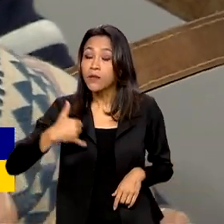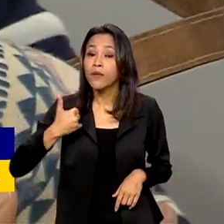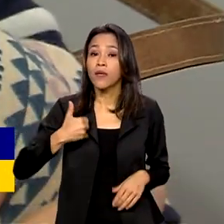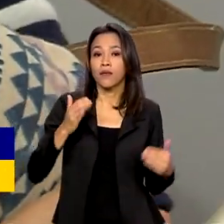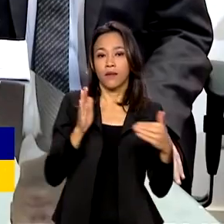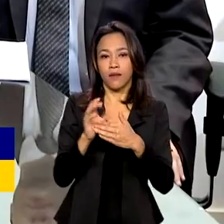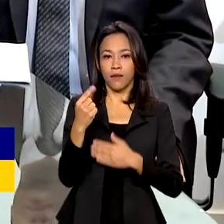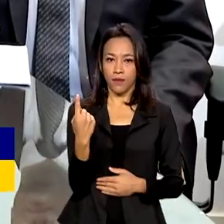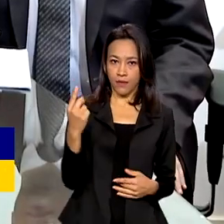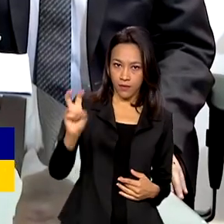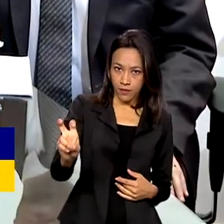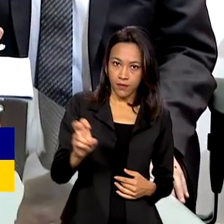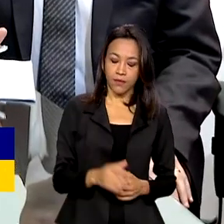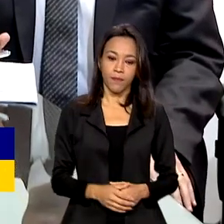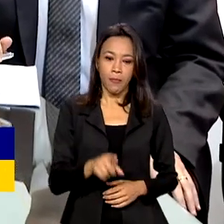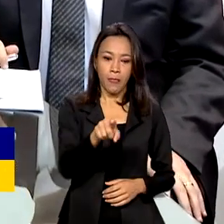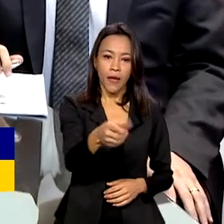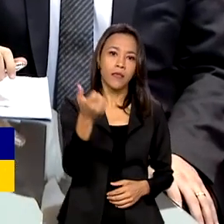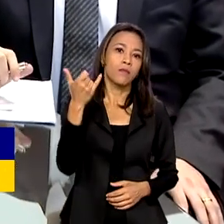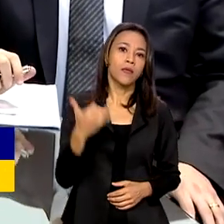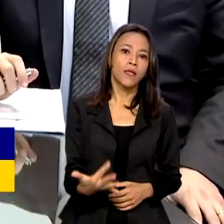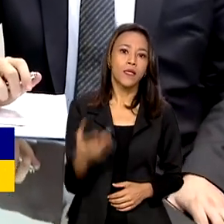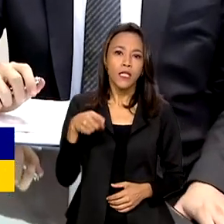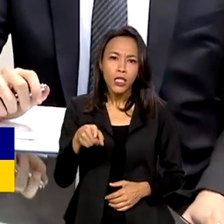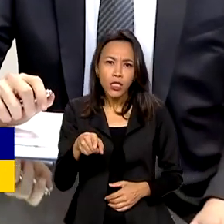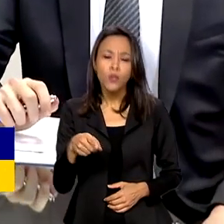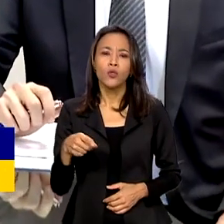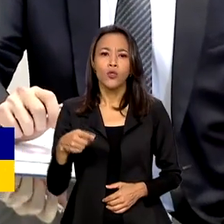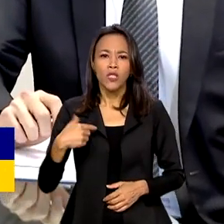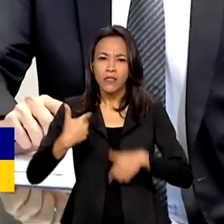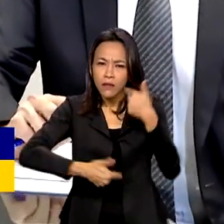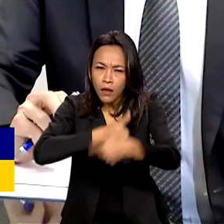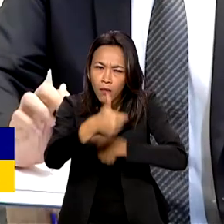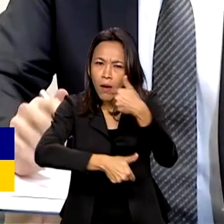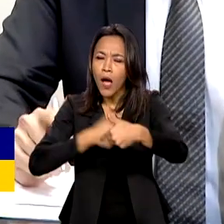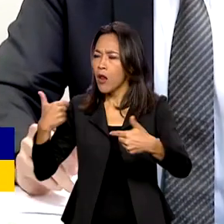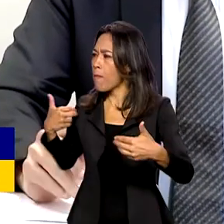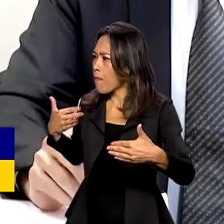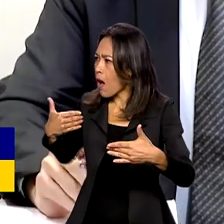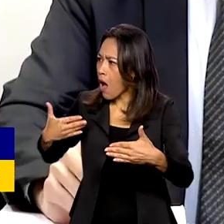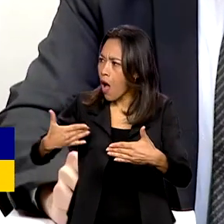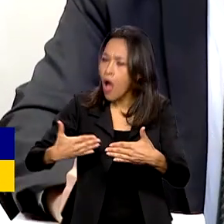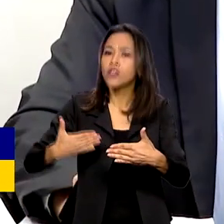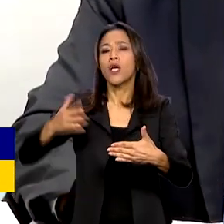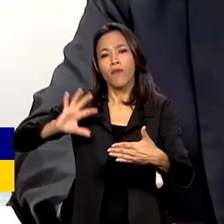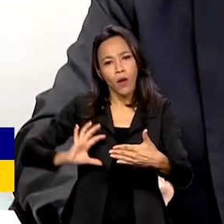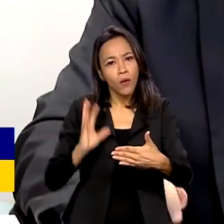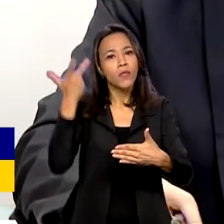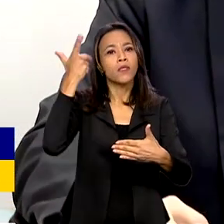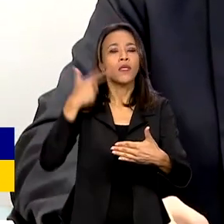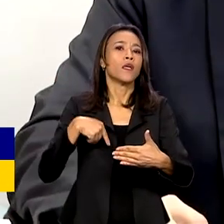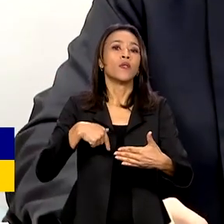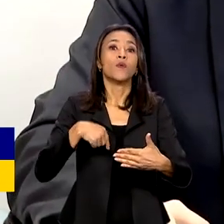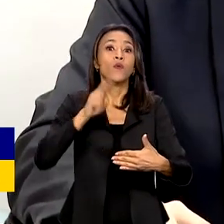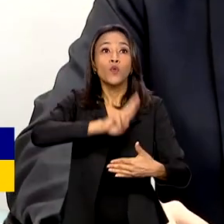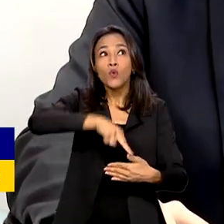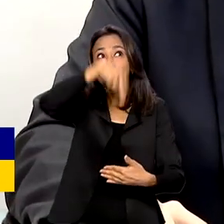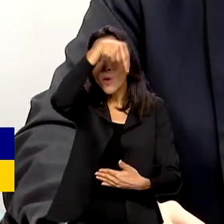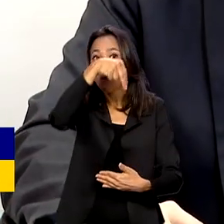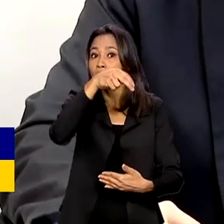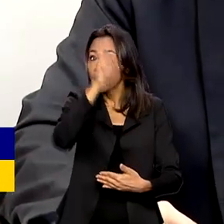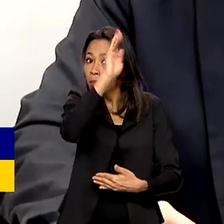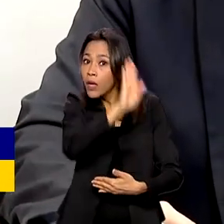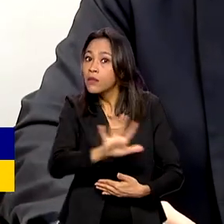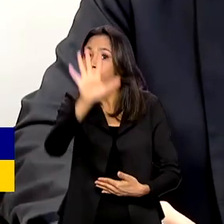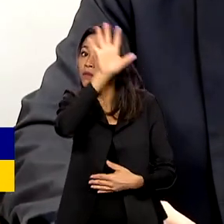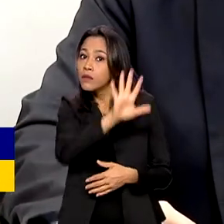15 anos. Essa intensificação já vem ocorrendo, né, na região norte, inicialmente,